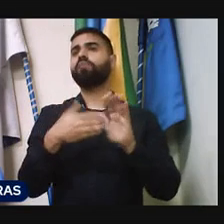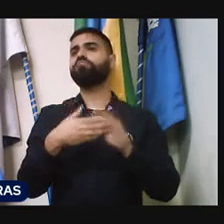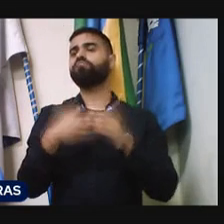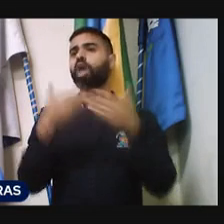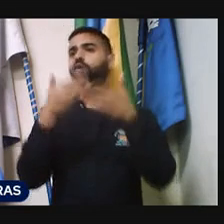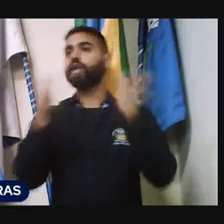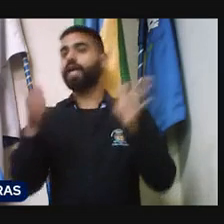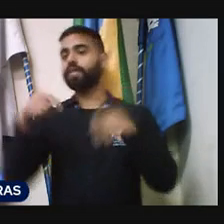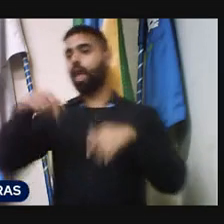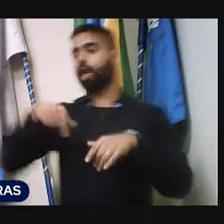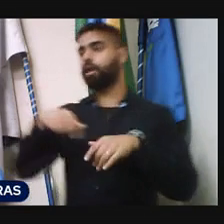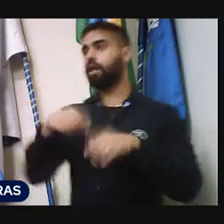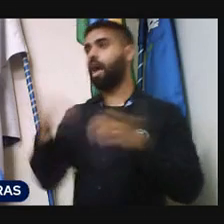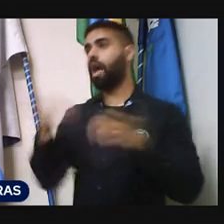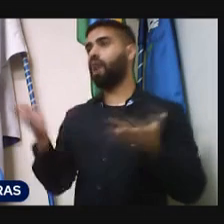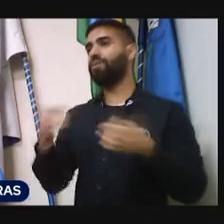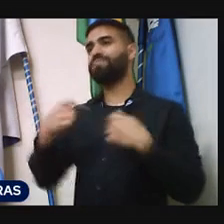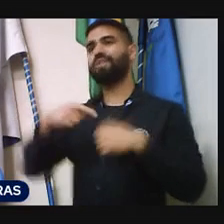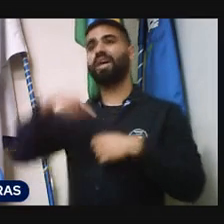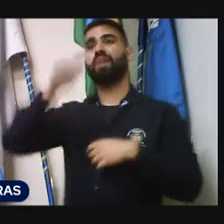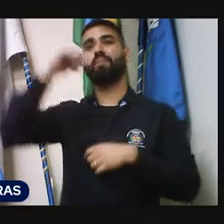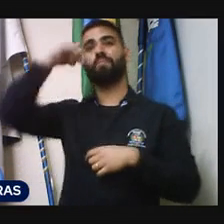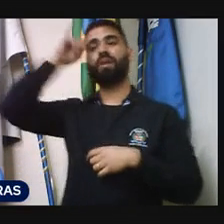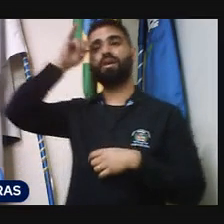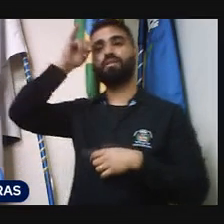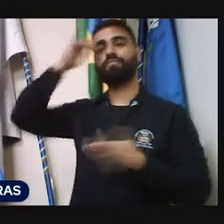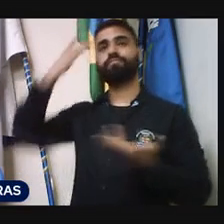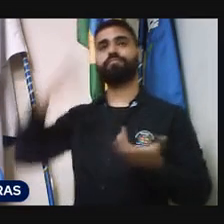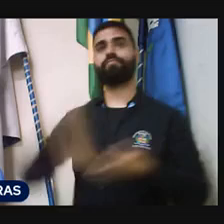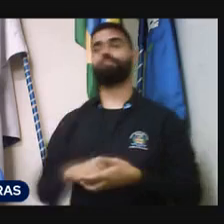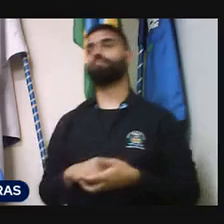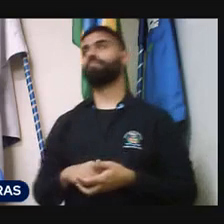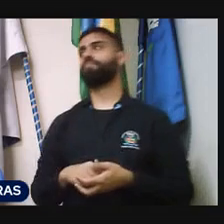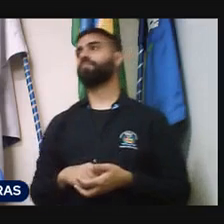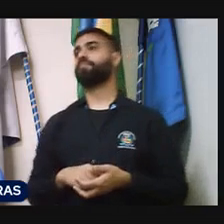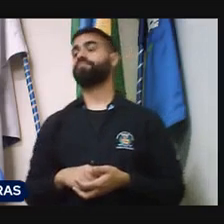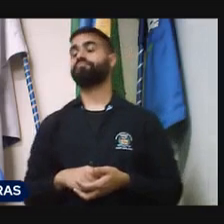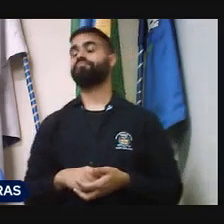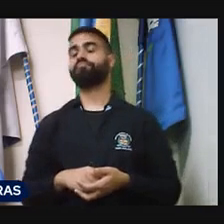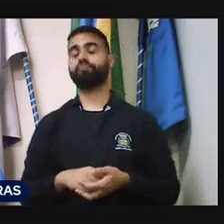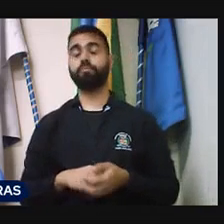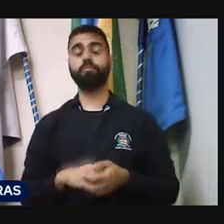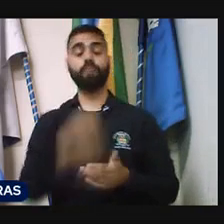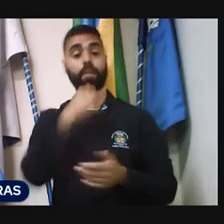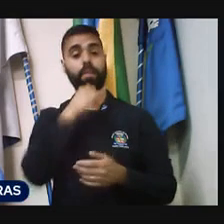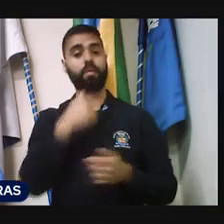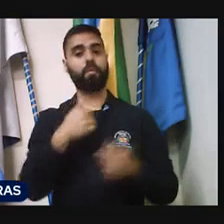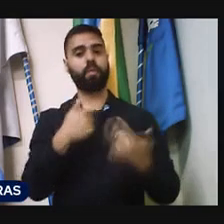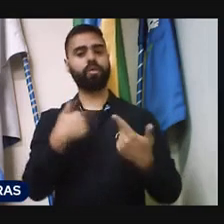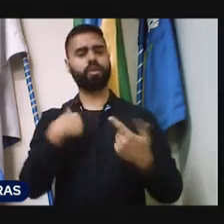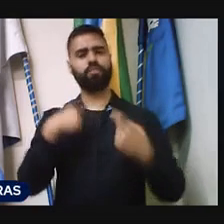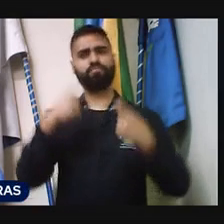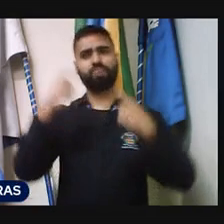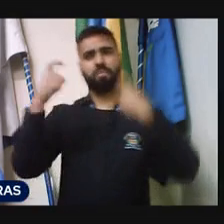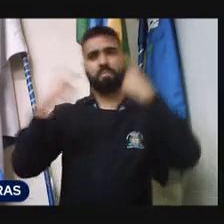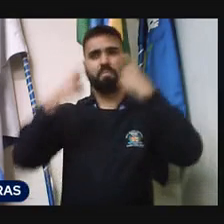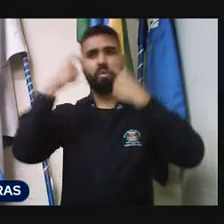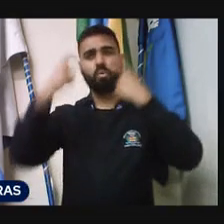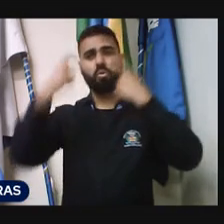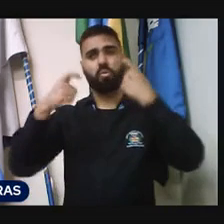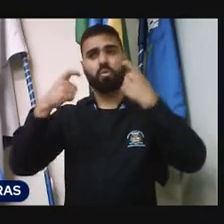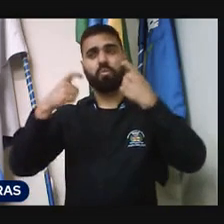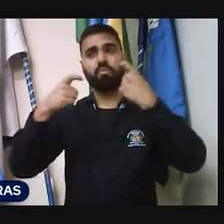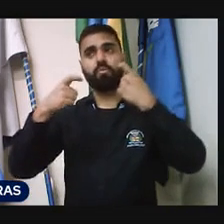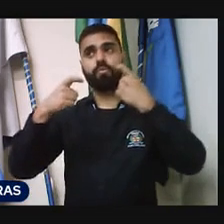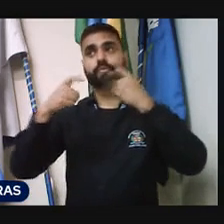tirados aqui agora a gente vai ter que para Barra do Piraí isso é uma coisa que me preocupa muito e deixo aqui os vereadores